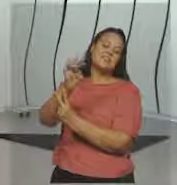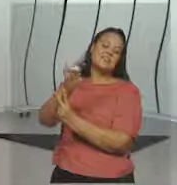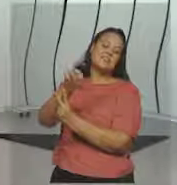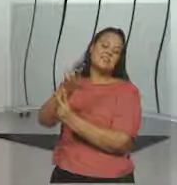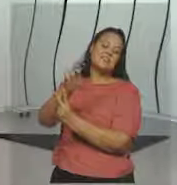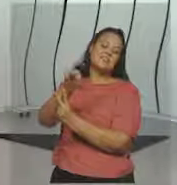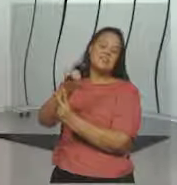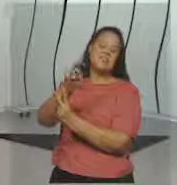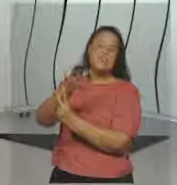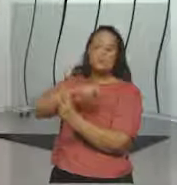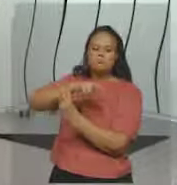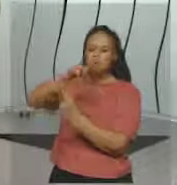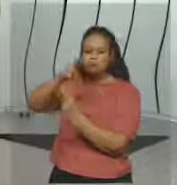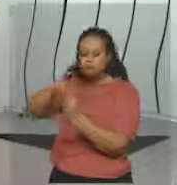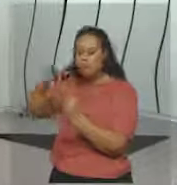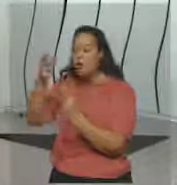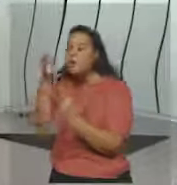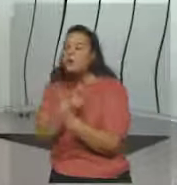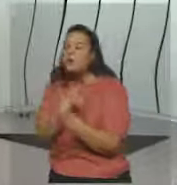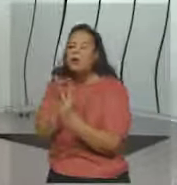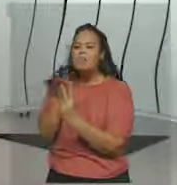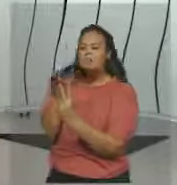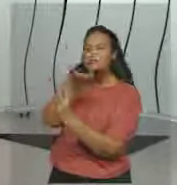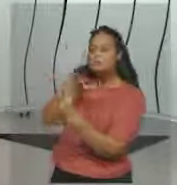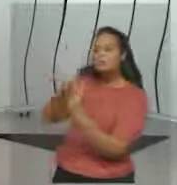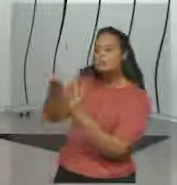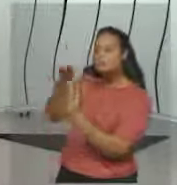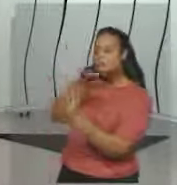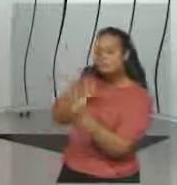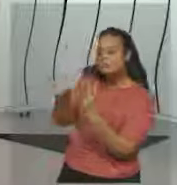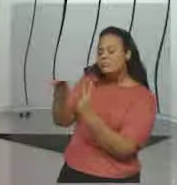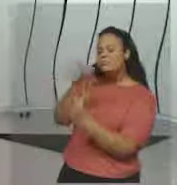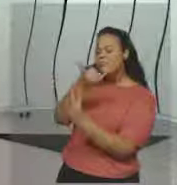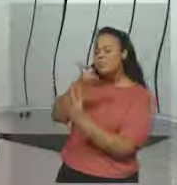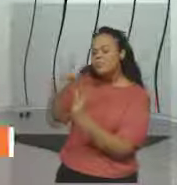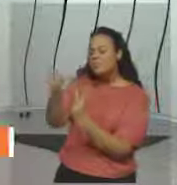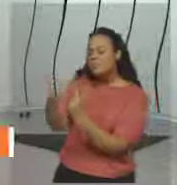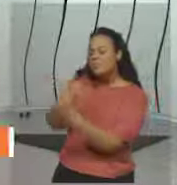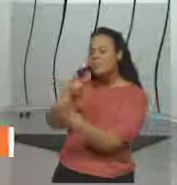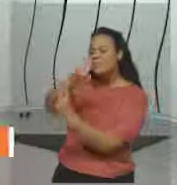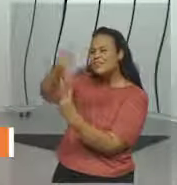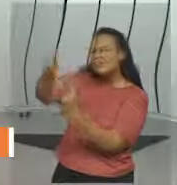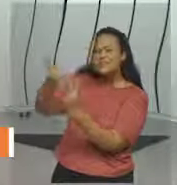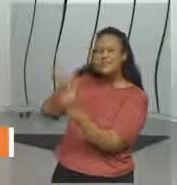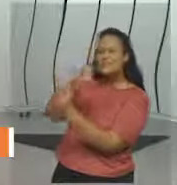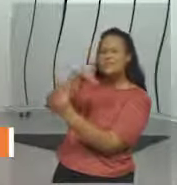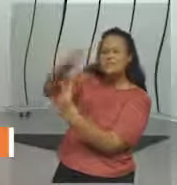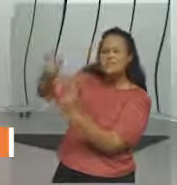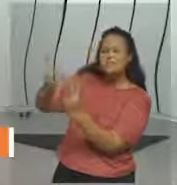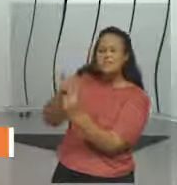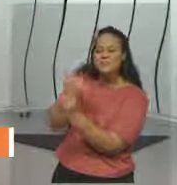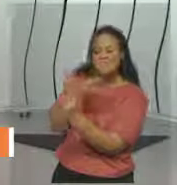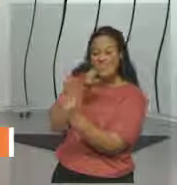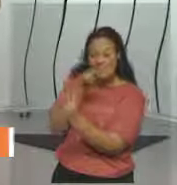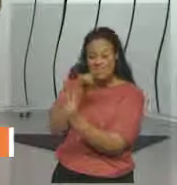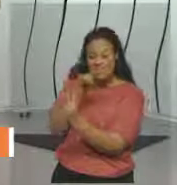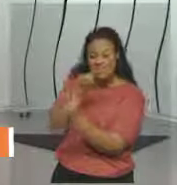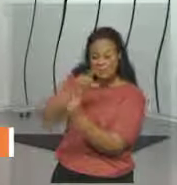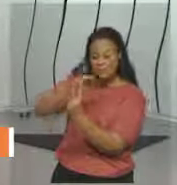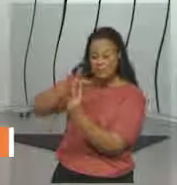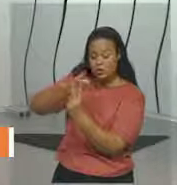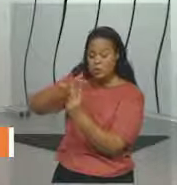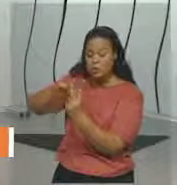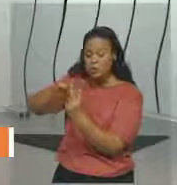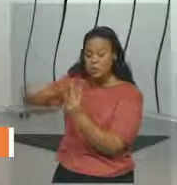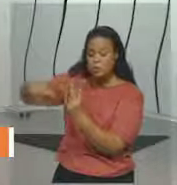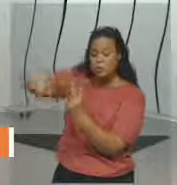resistir à passagem de corrente elétrica. E como que isso funciona? Se vai passar uma corrente elétrica ali, que